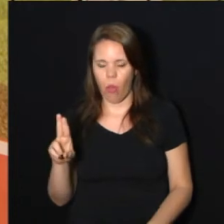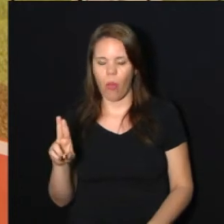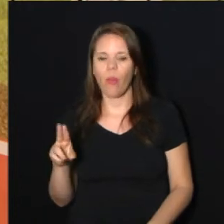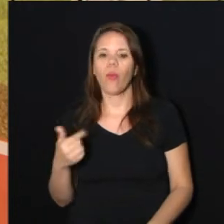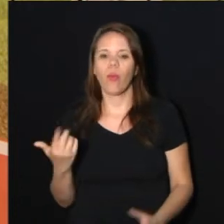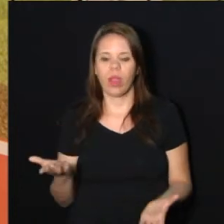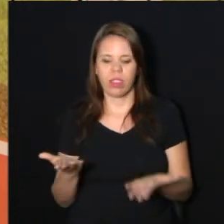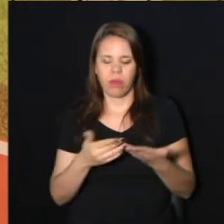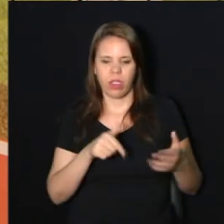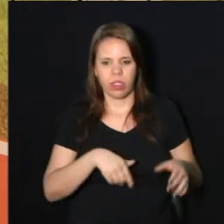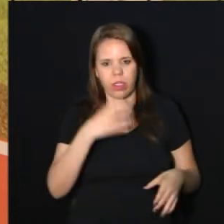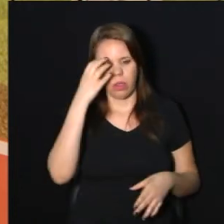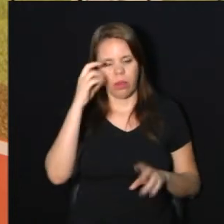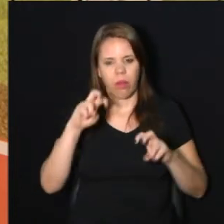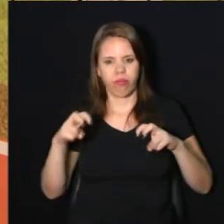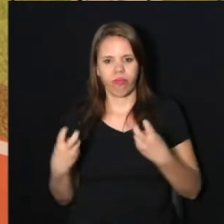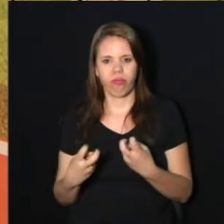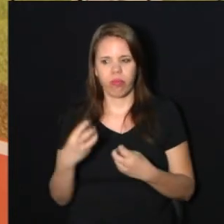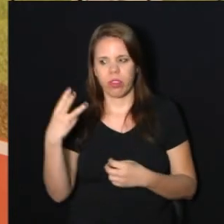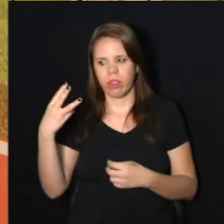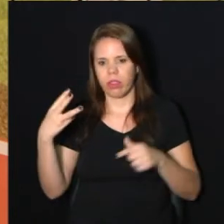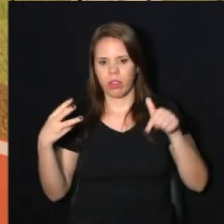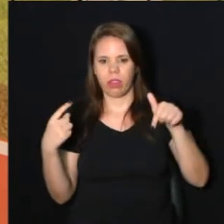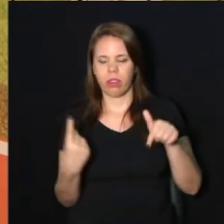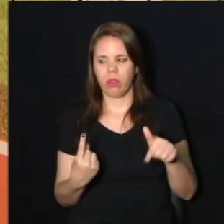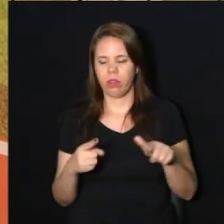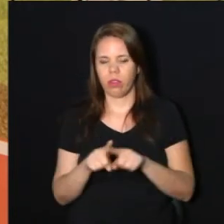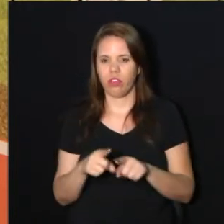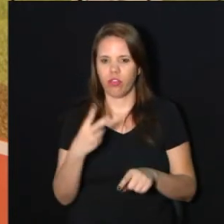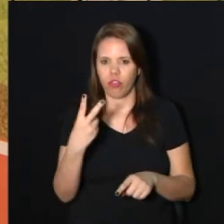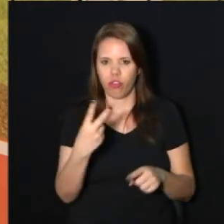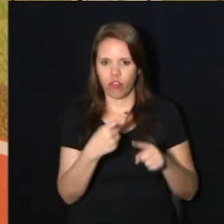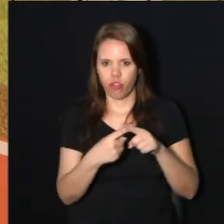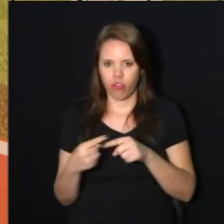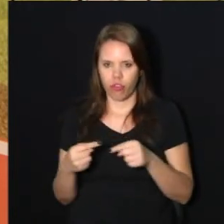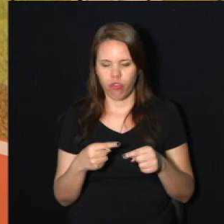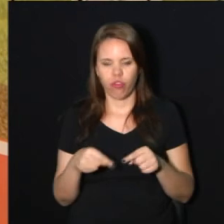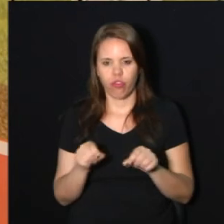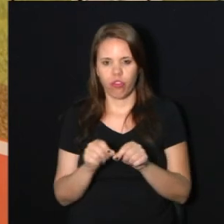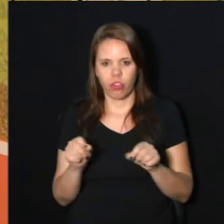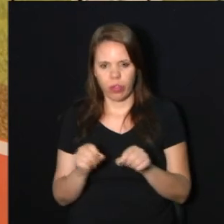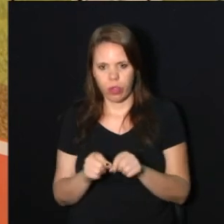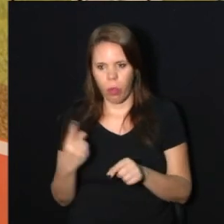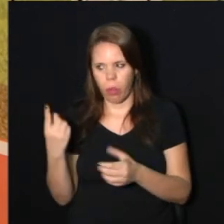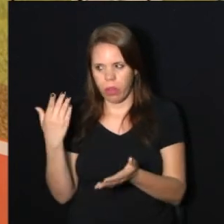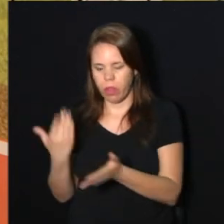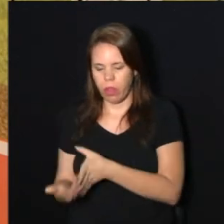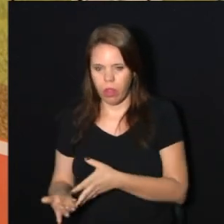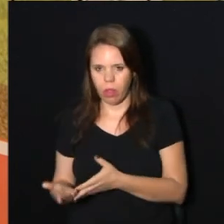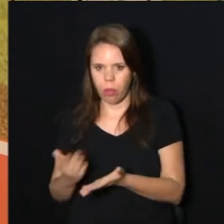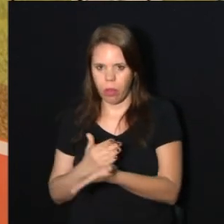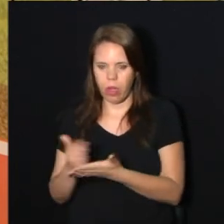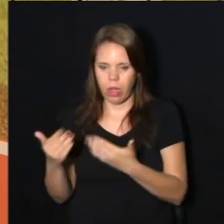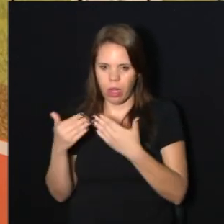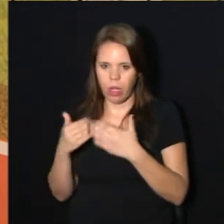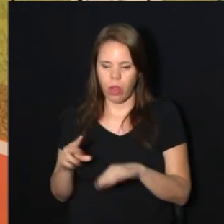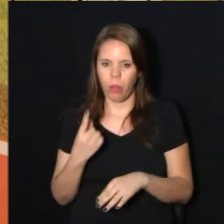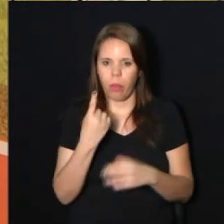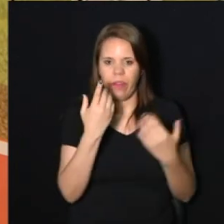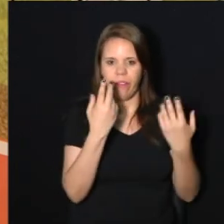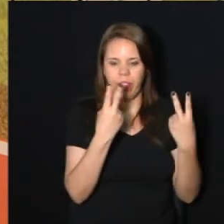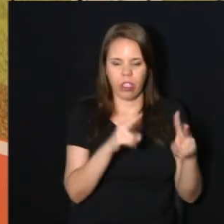por 3-1. Agora, em 2 jogos na Superliga Masculina, tem uma derrota na estreia e uma